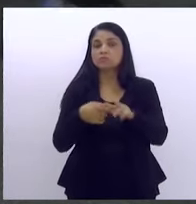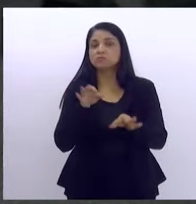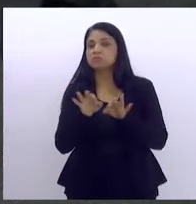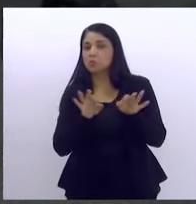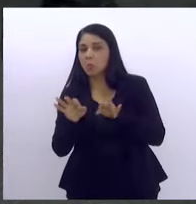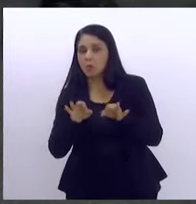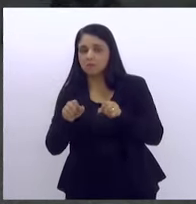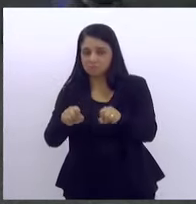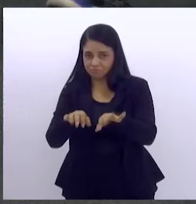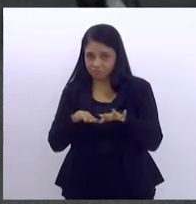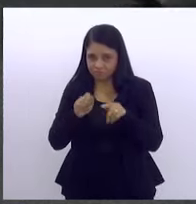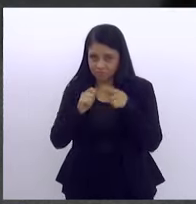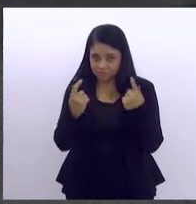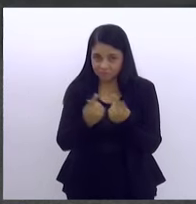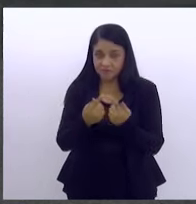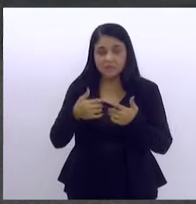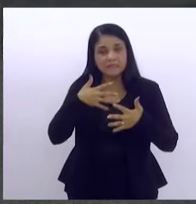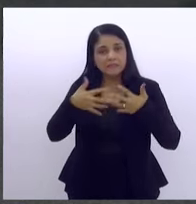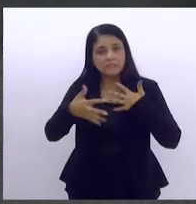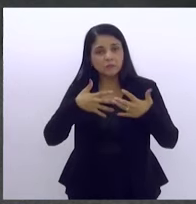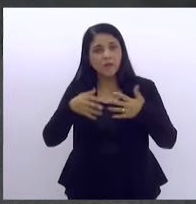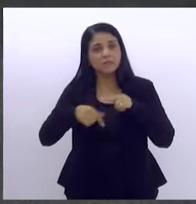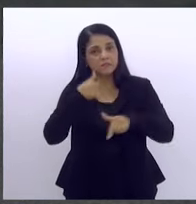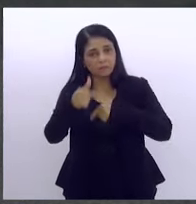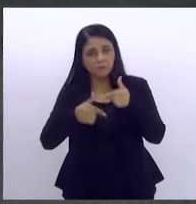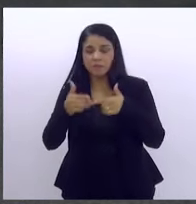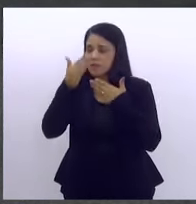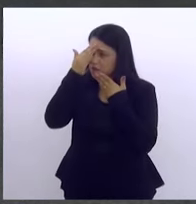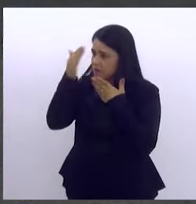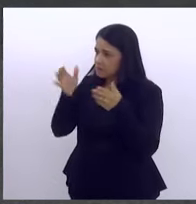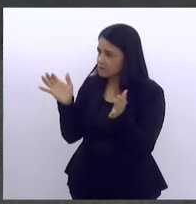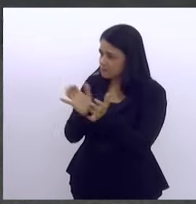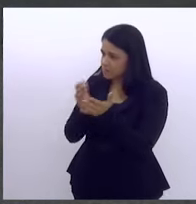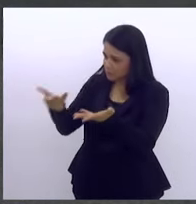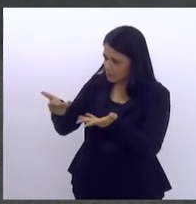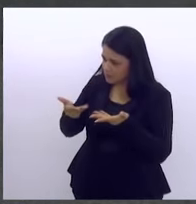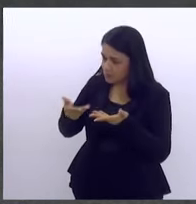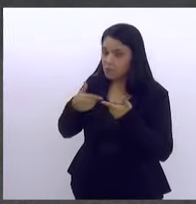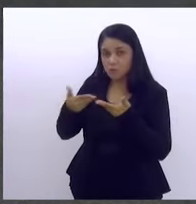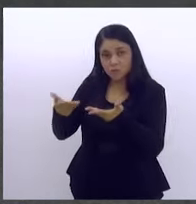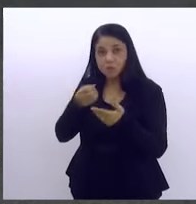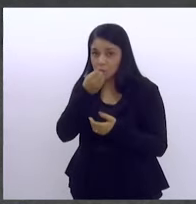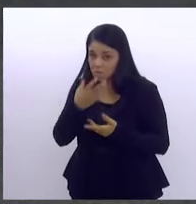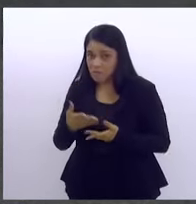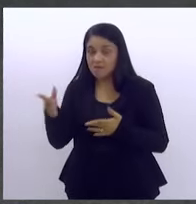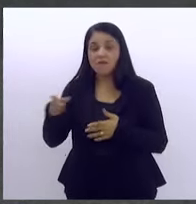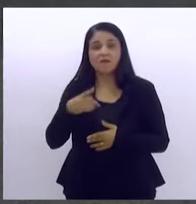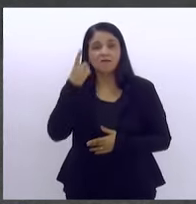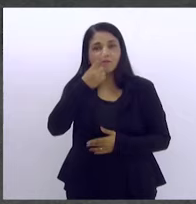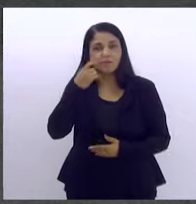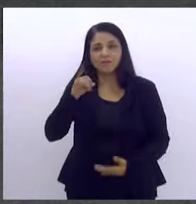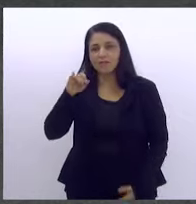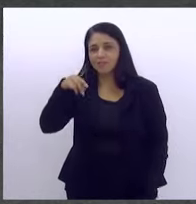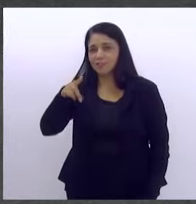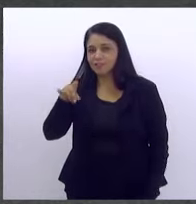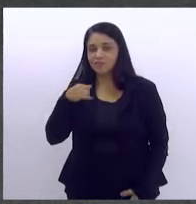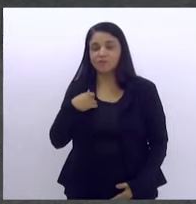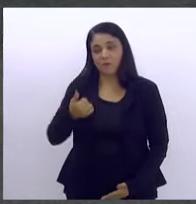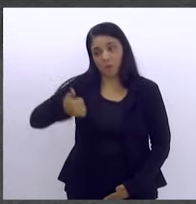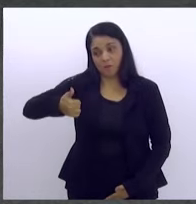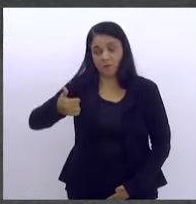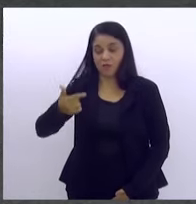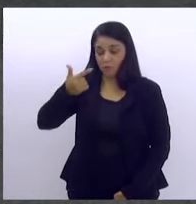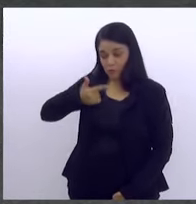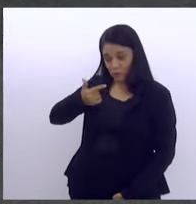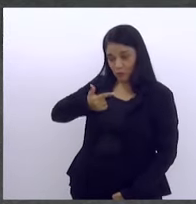precisa ter transparência no nosso trabalho. Então, agradeço a equipe que me recebeu muito bem. Eu acho que a deputada Índia Armelau foi a primeira, eu fui o segundo a